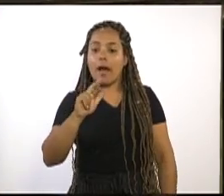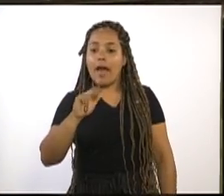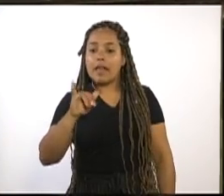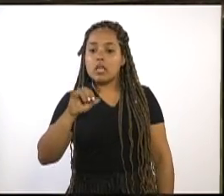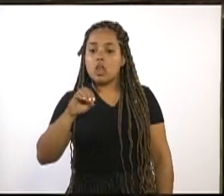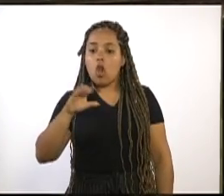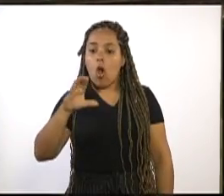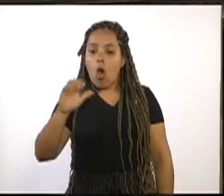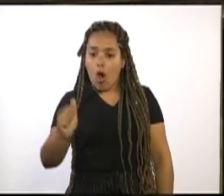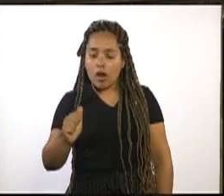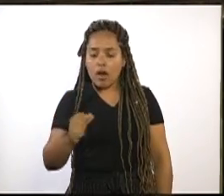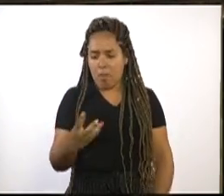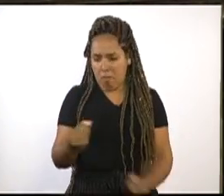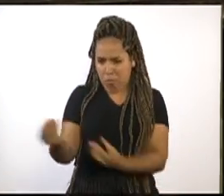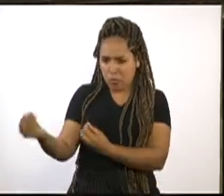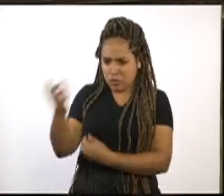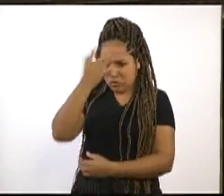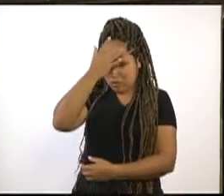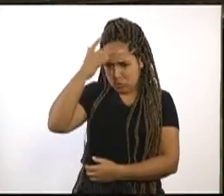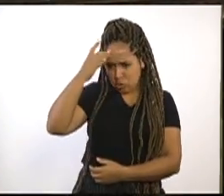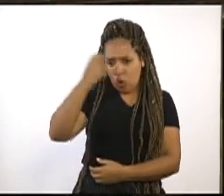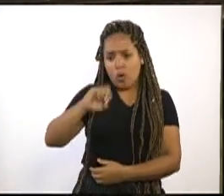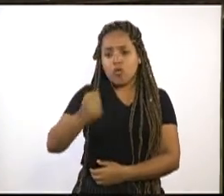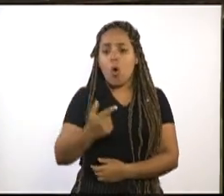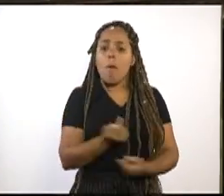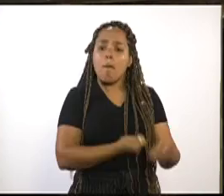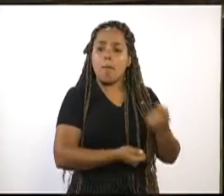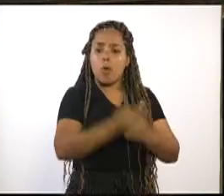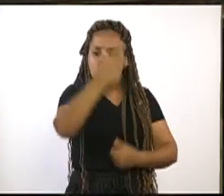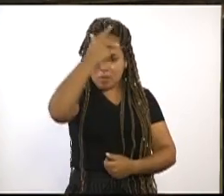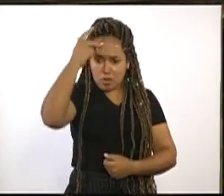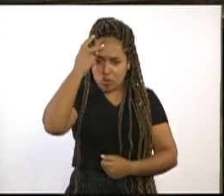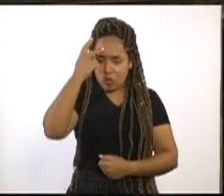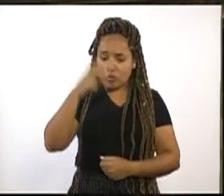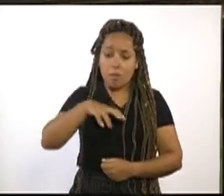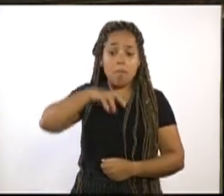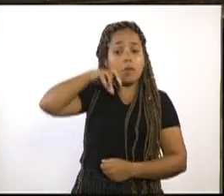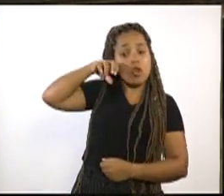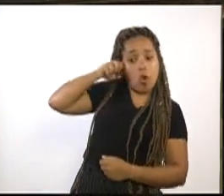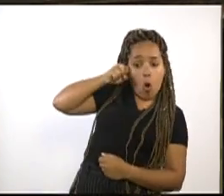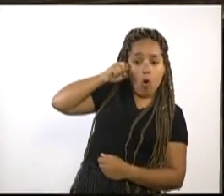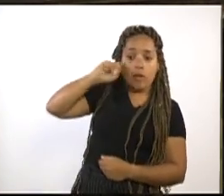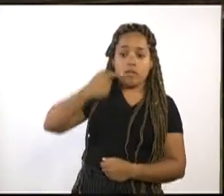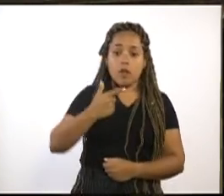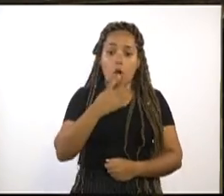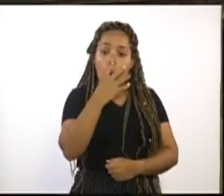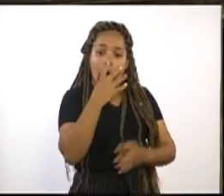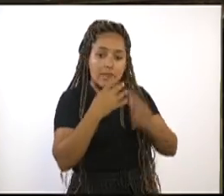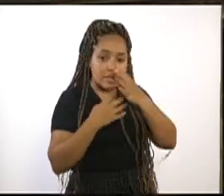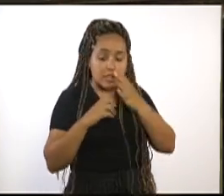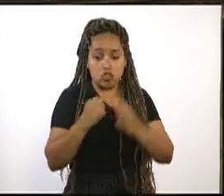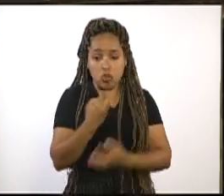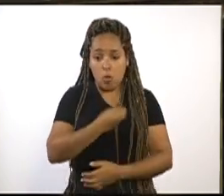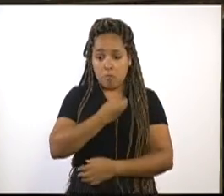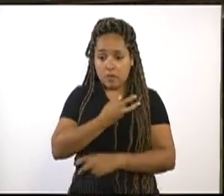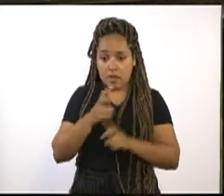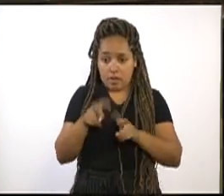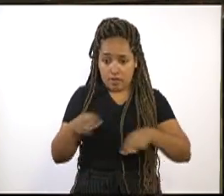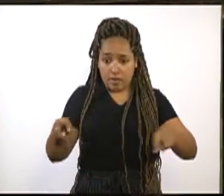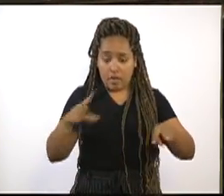não, talvez pouquíssimas pessoas que me ouvem ou me assistem, ou até das que estão aqui presentes, já